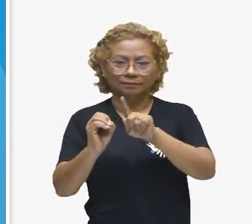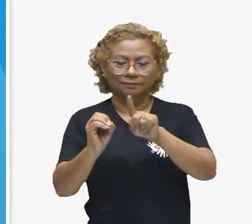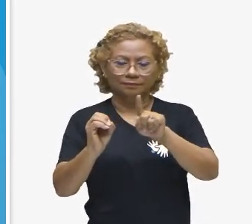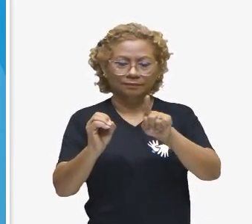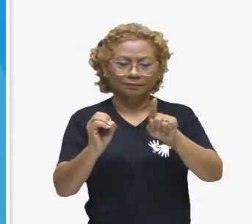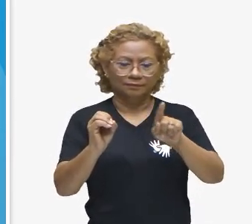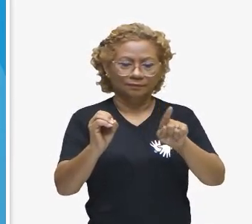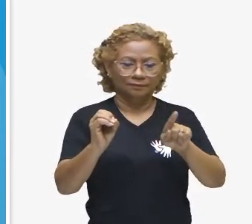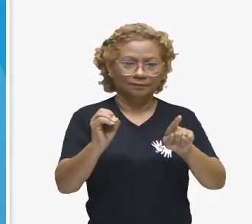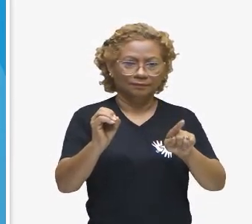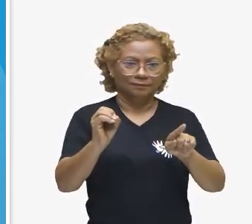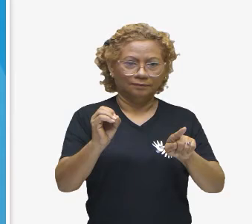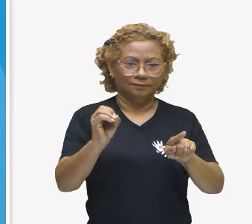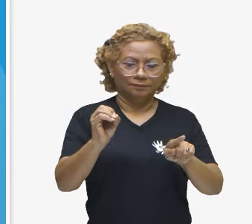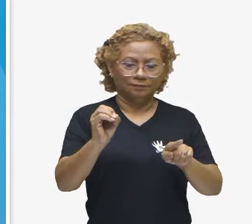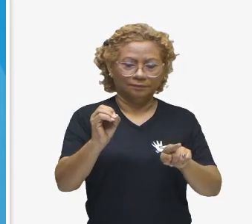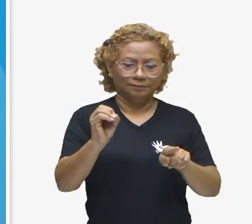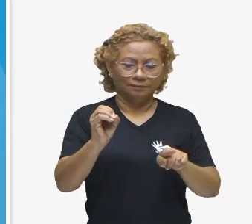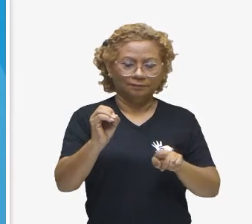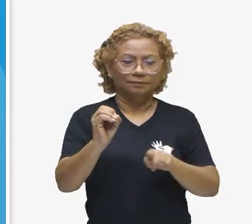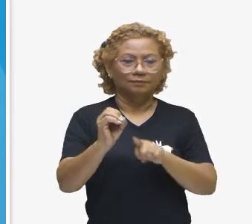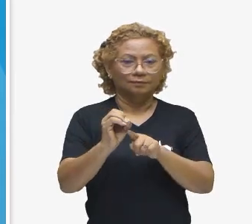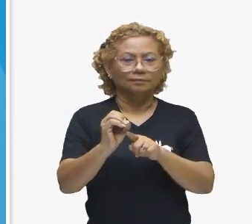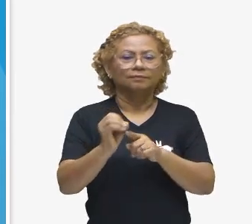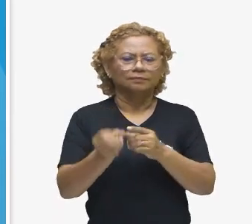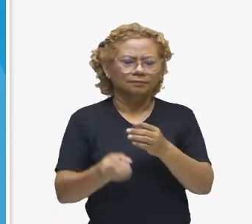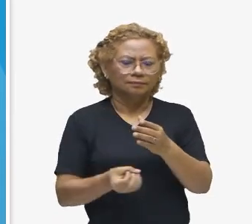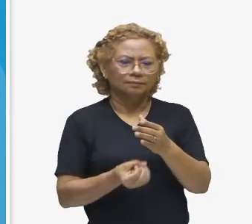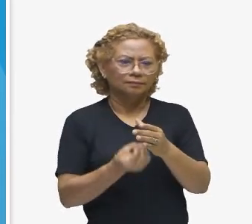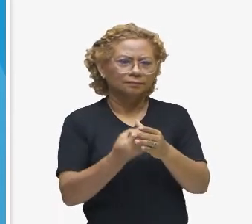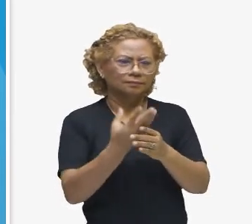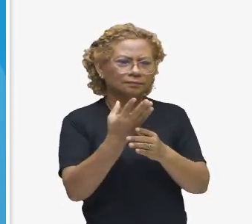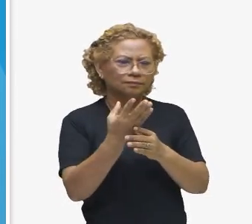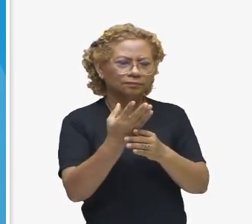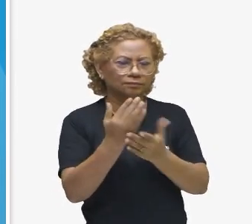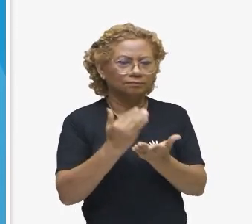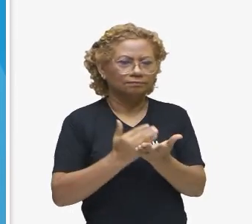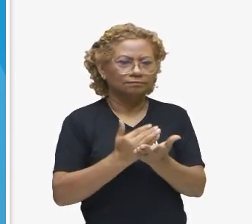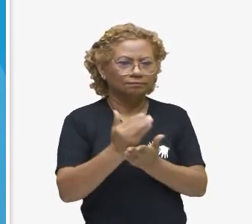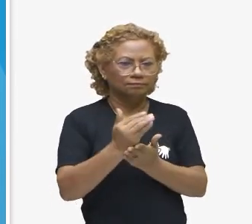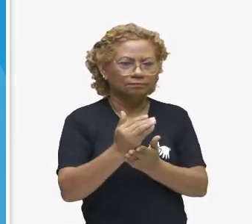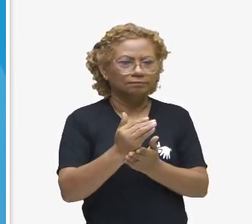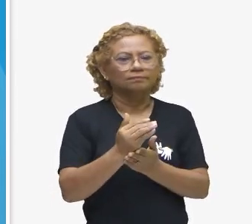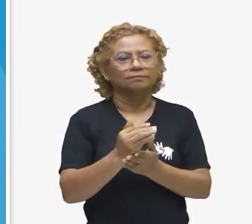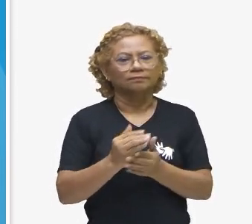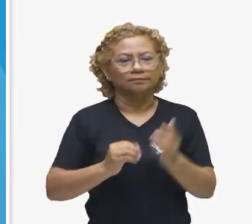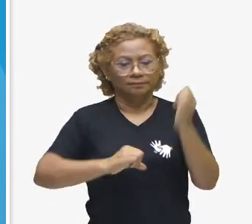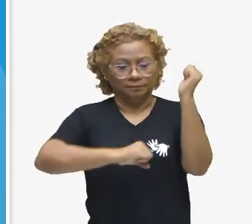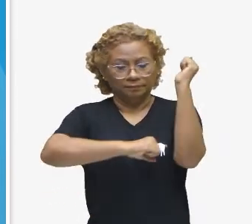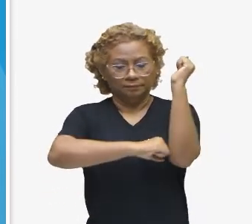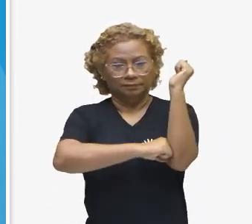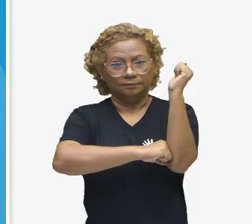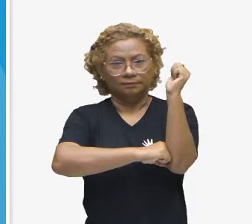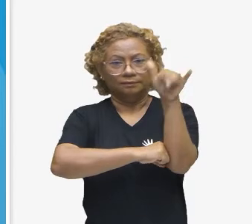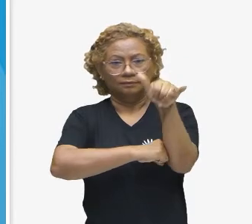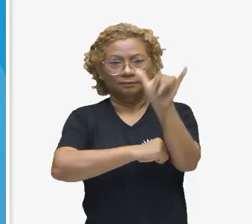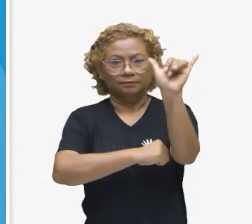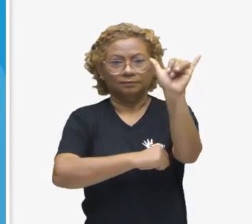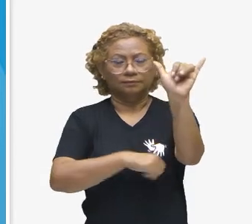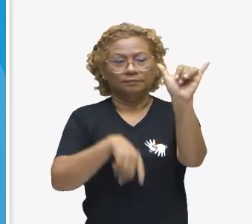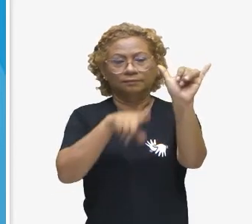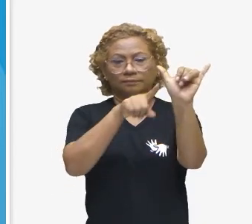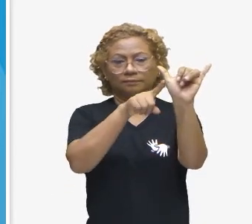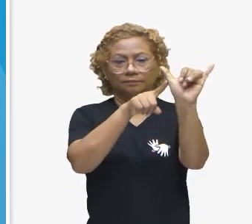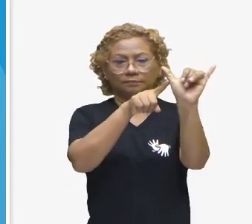2, que vai ser o equivalente a 0. Vamos marcar no eixo x o 0 e ele